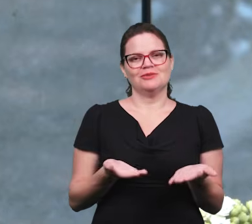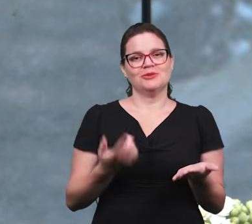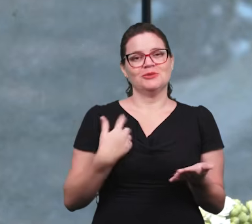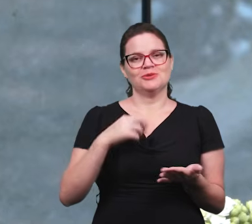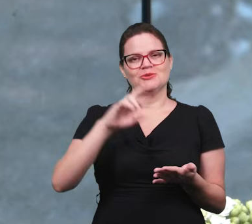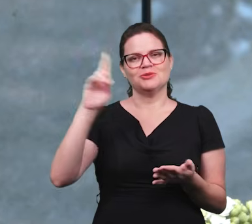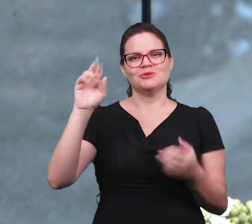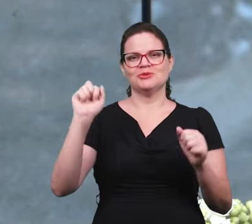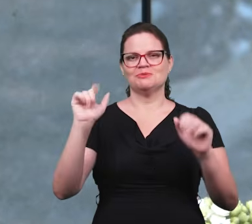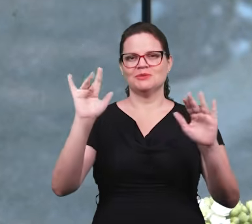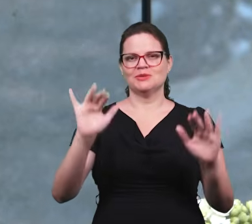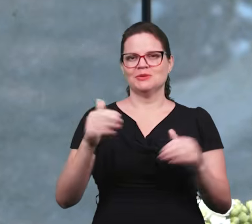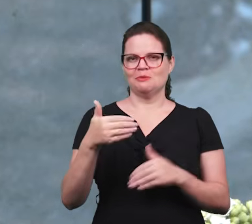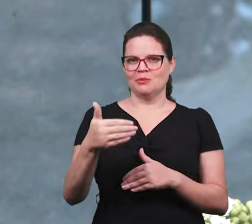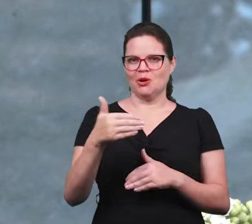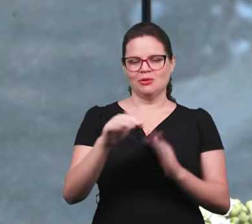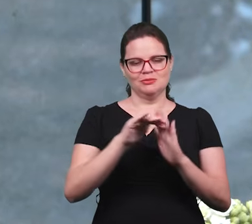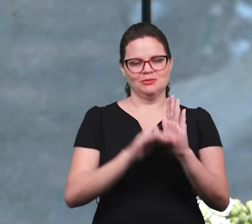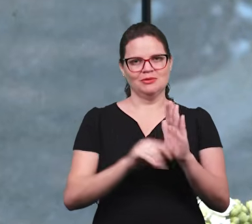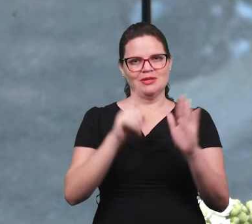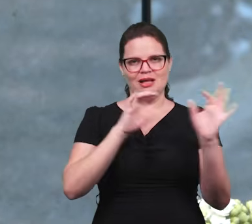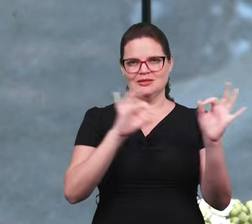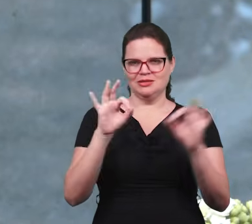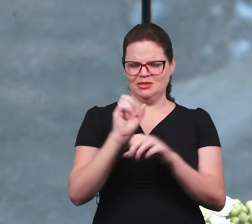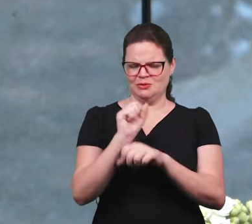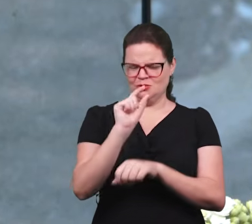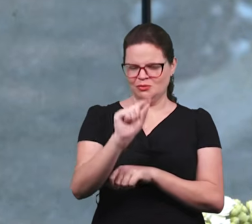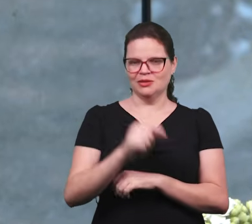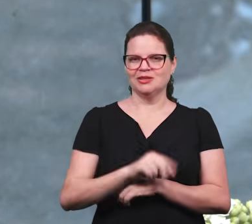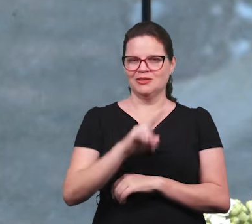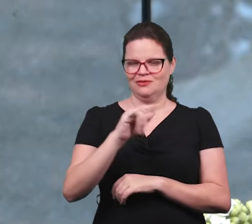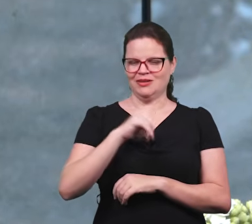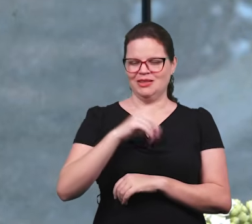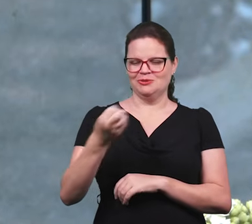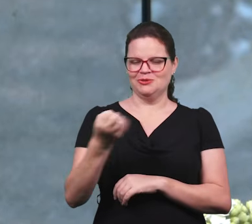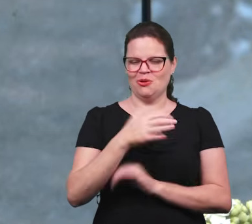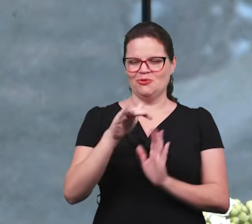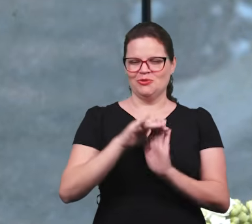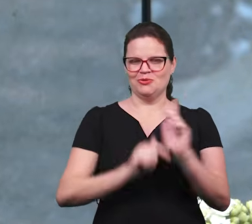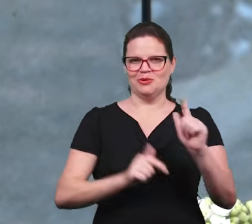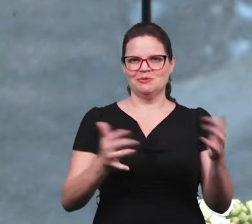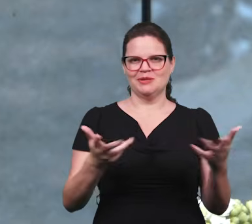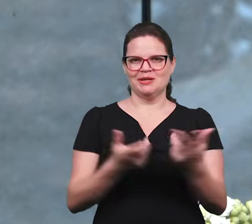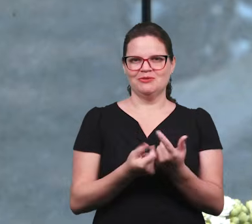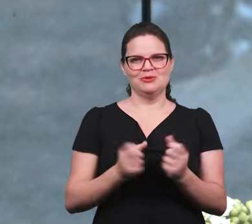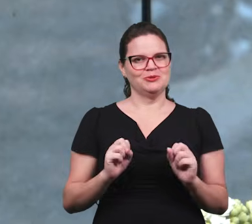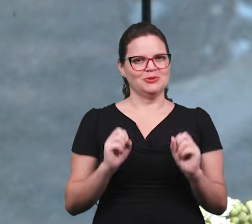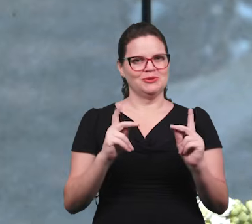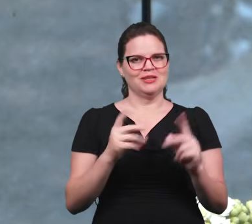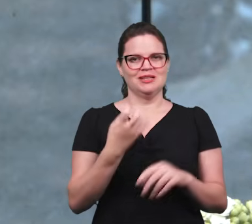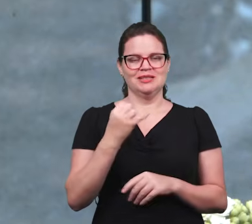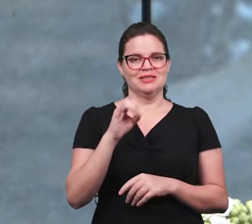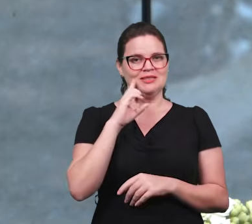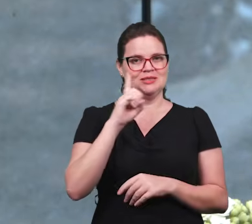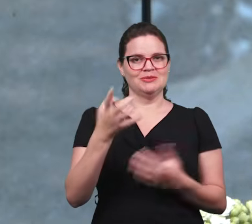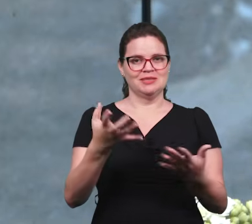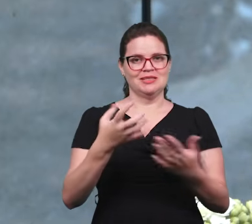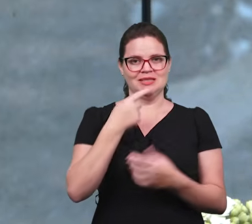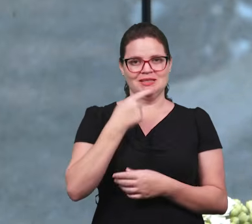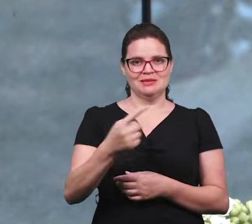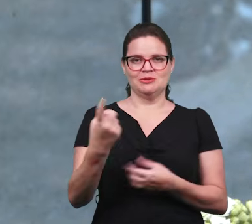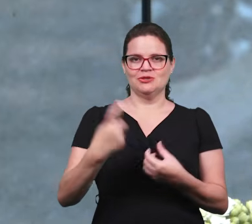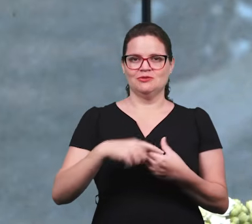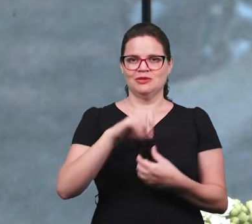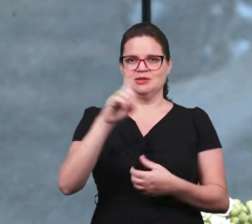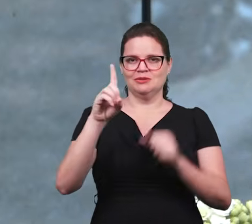o Senhor te abençoe no programa que vem na sequência. Espera um pouquinho, vem um novo programa maravilhoso para a sua vida, tá bom? Se Deus quiser, semana que vem a gente está de volta.